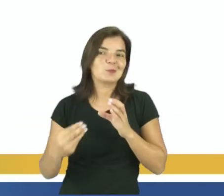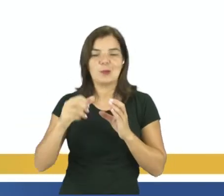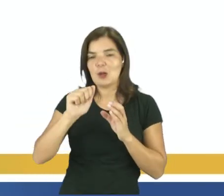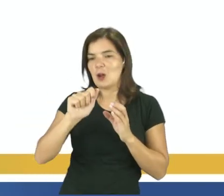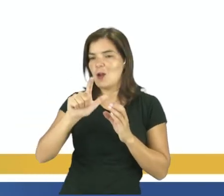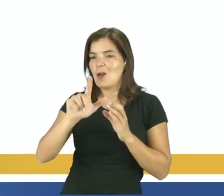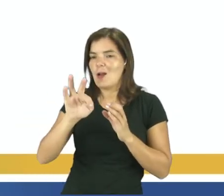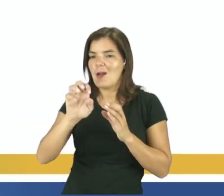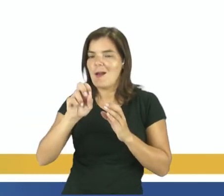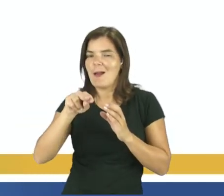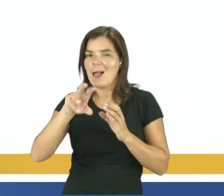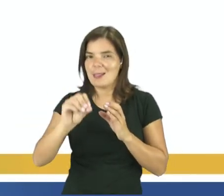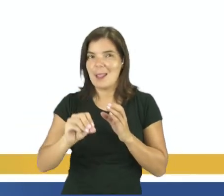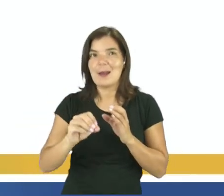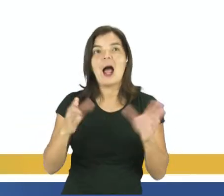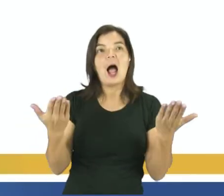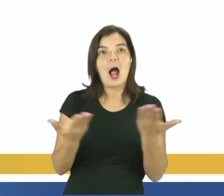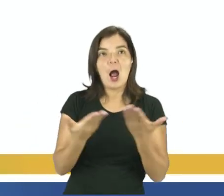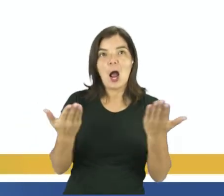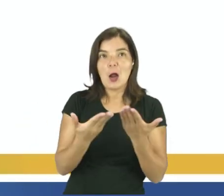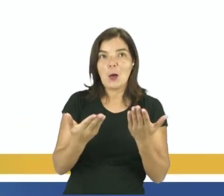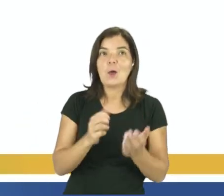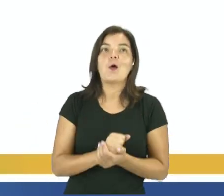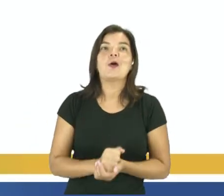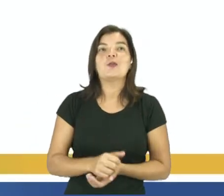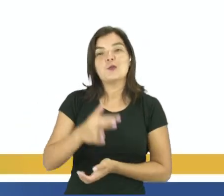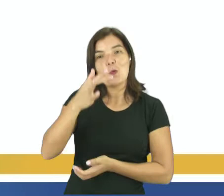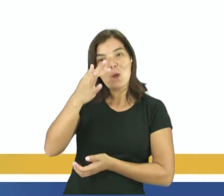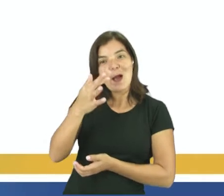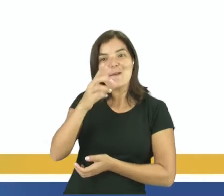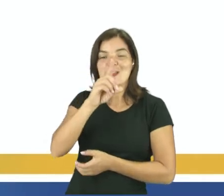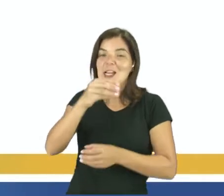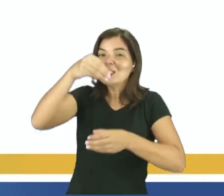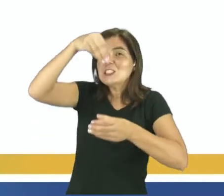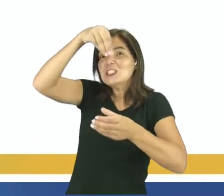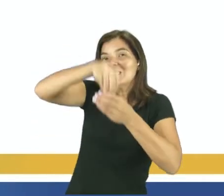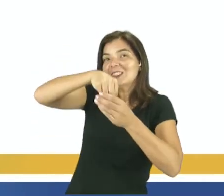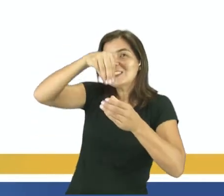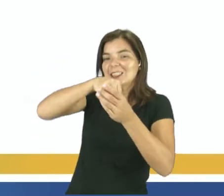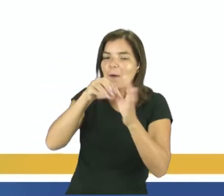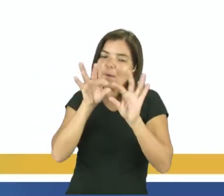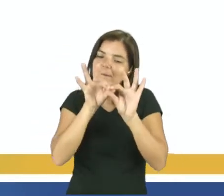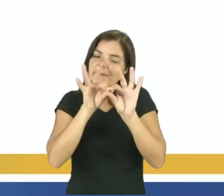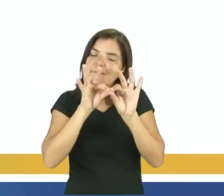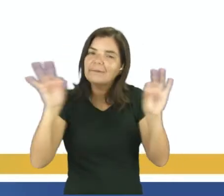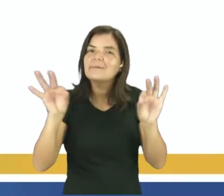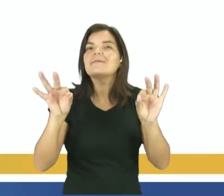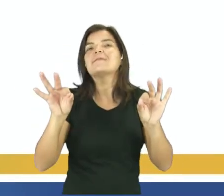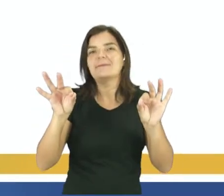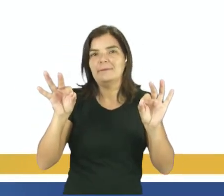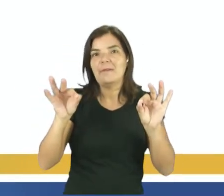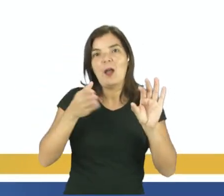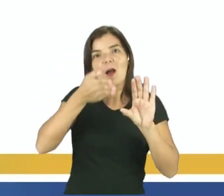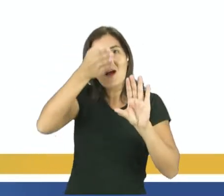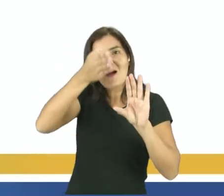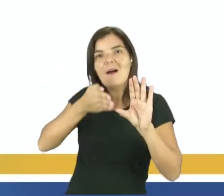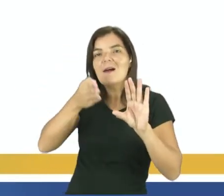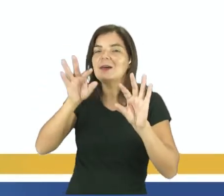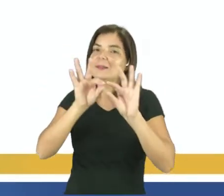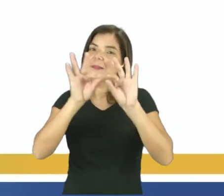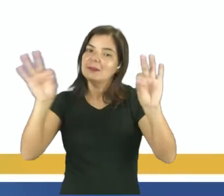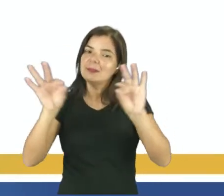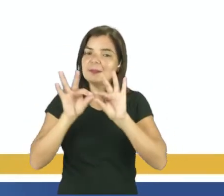E eu falo que o F e o D são ângulos alternos internos, porque os ângulos D e F estão entre as retas.